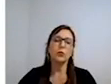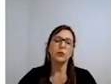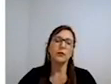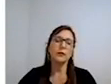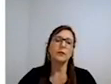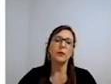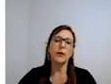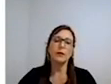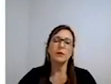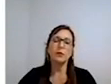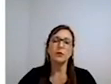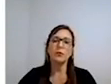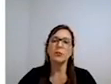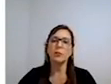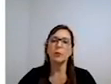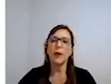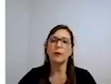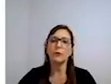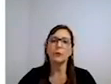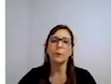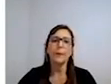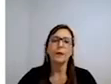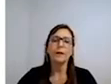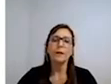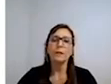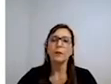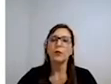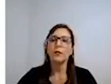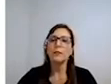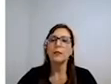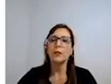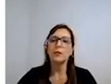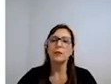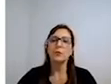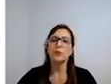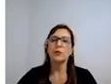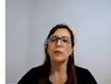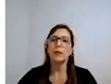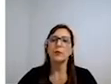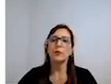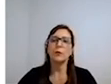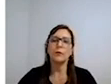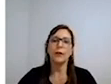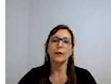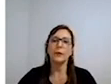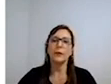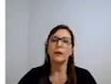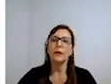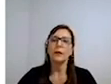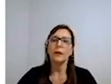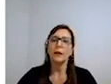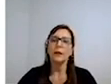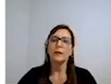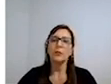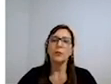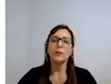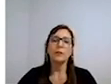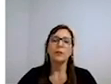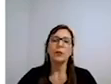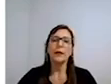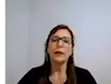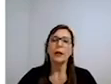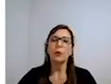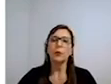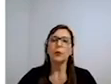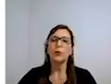e outra, e também em situações de impacto. Na figura C, nós temos o esquema de uma vértebra, em que se